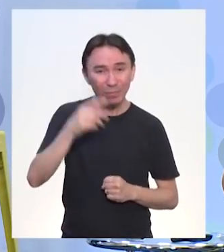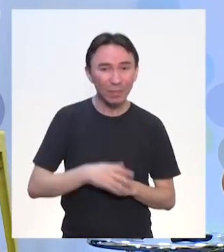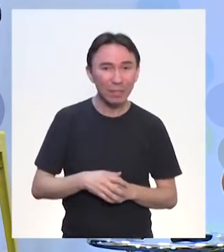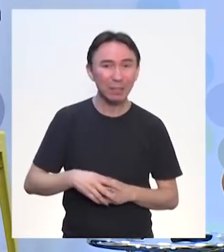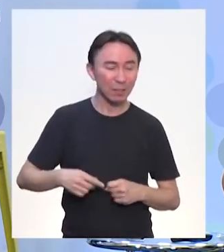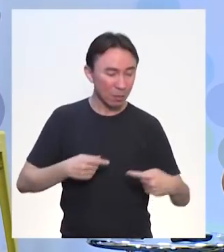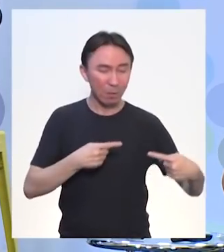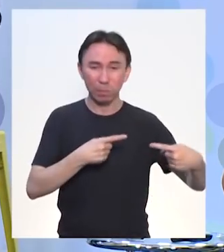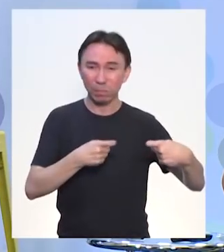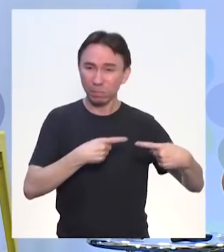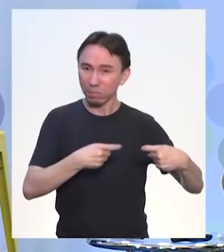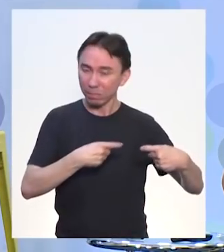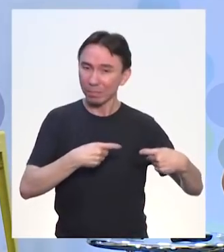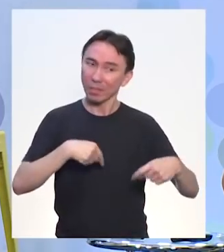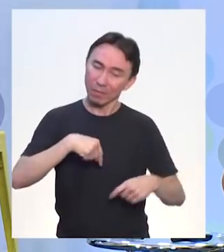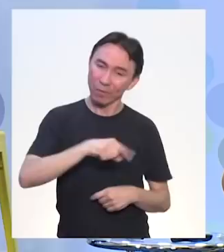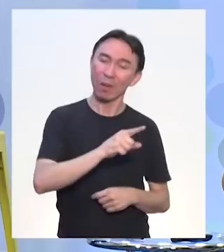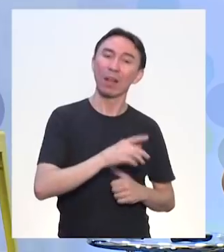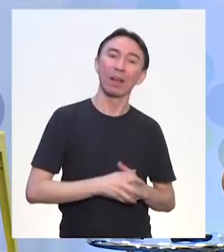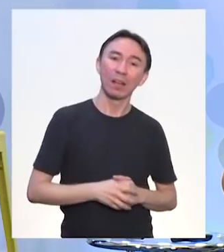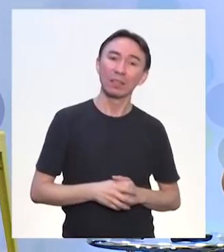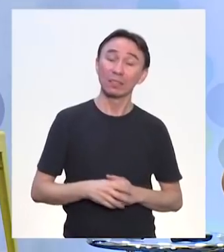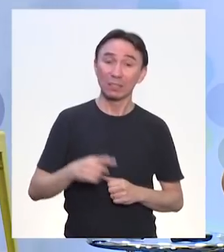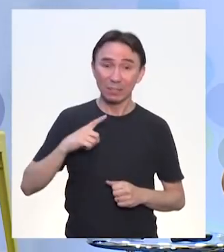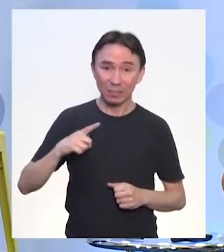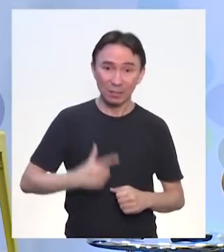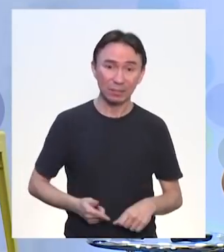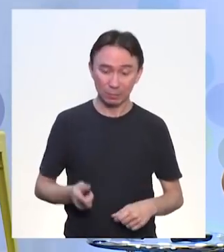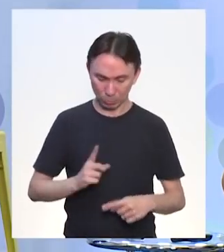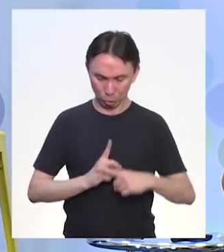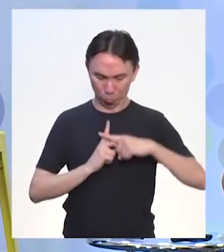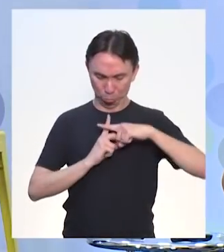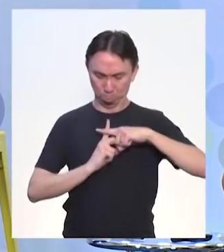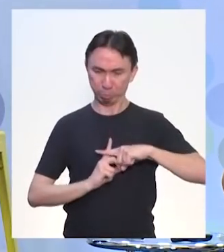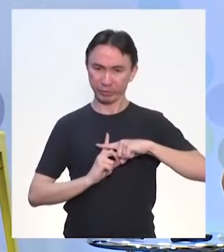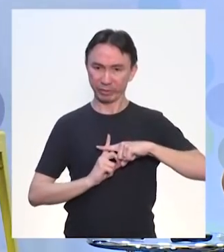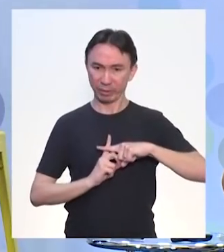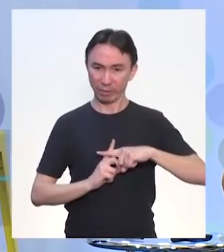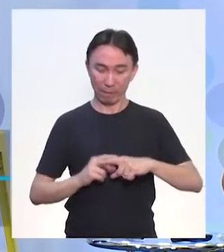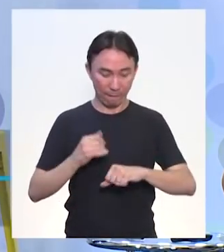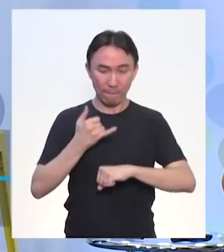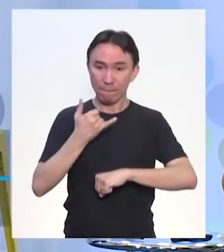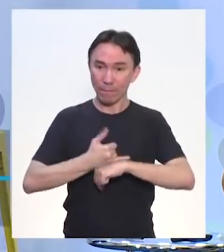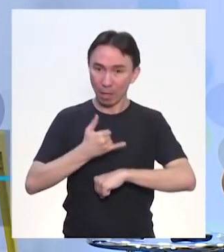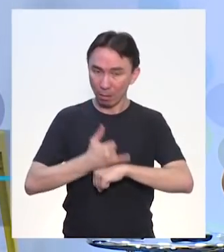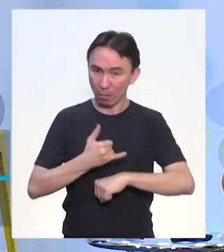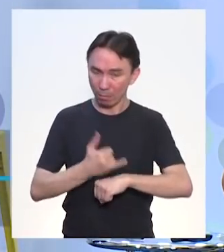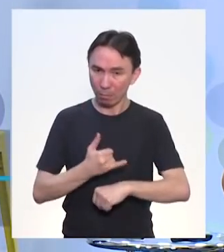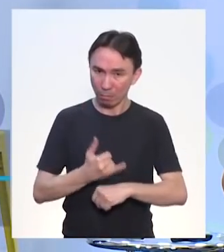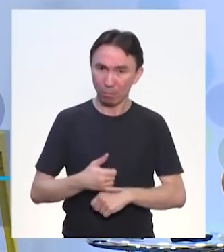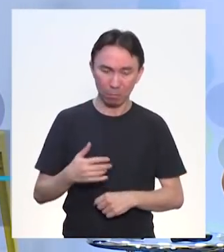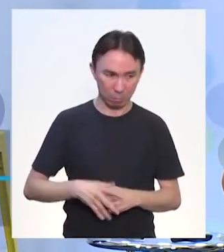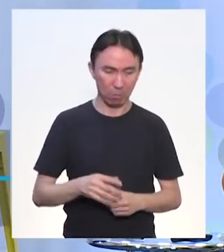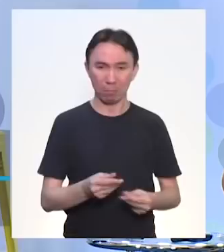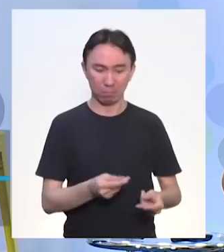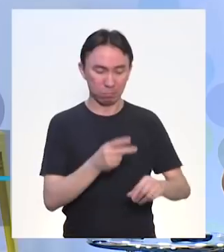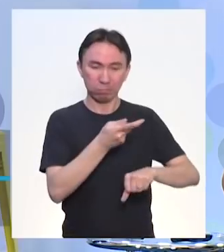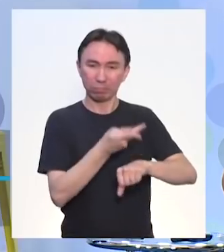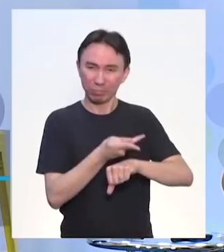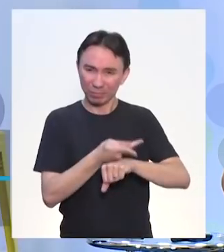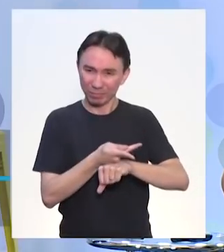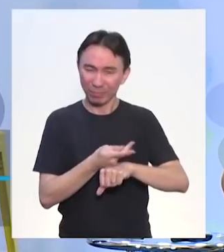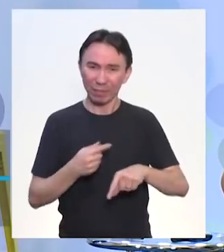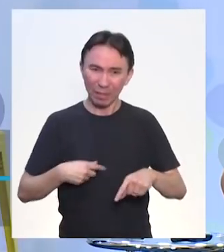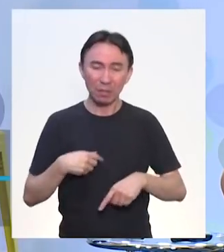uma cruz de ferro e chegou até cabo. Acabando a Primeira Guerra Mundial, ele é uma pessoa